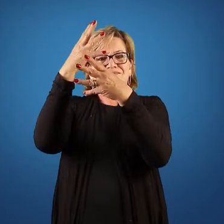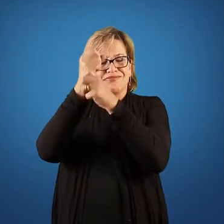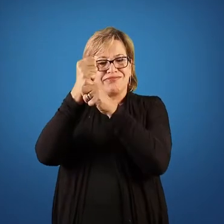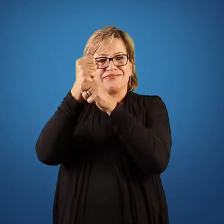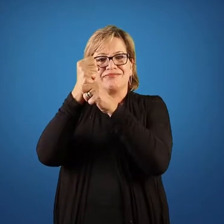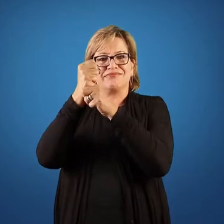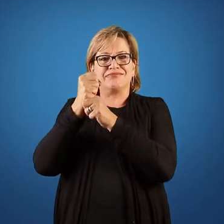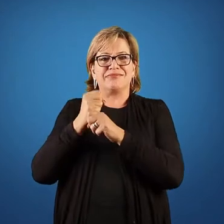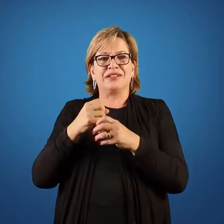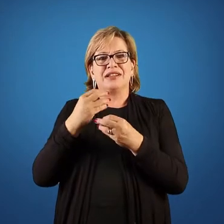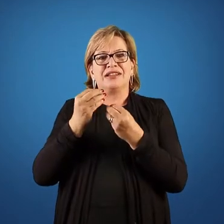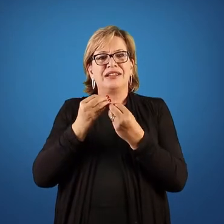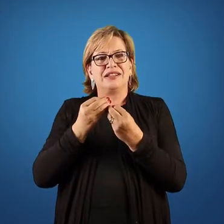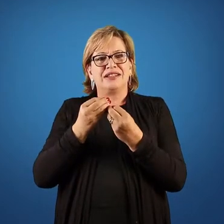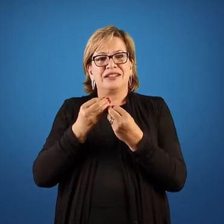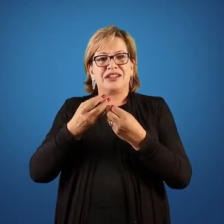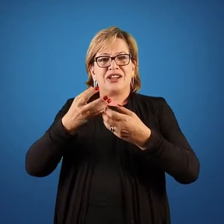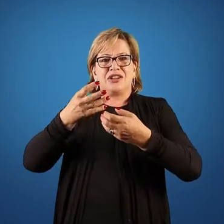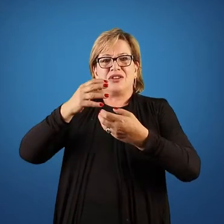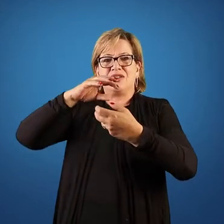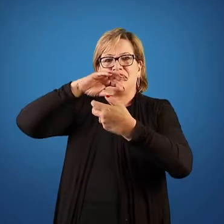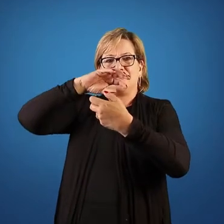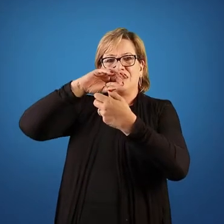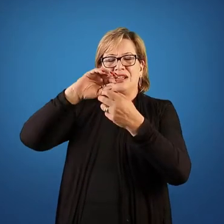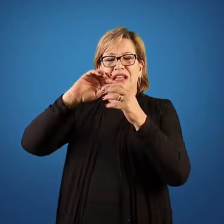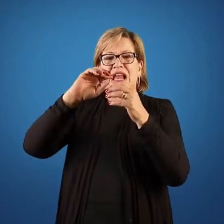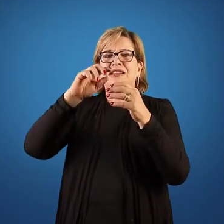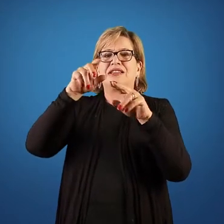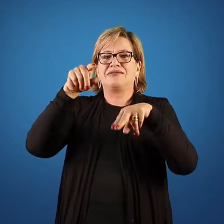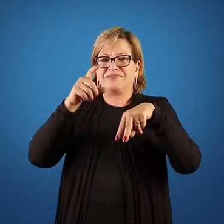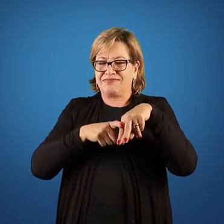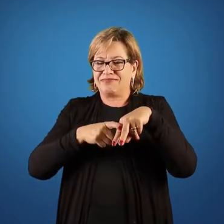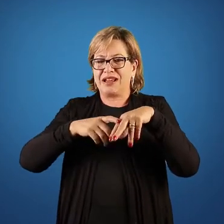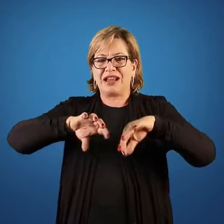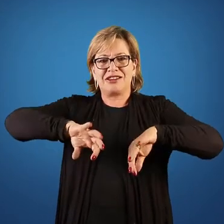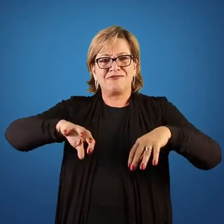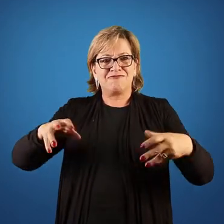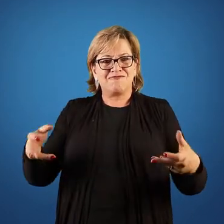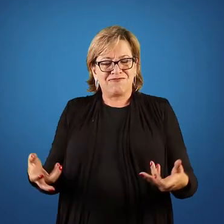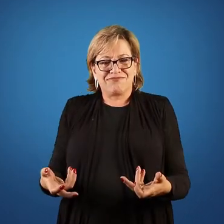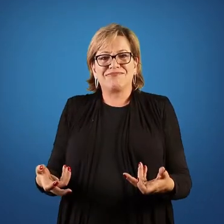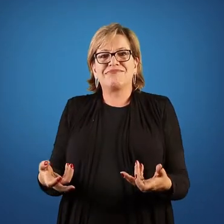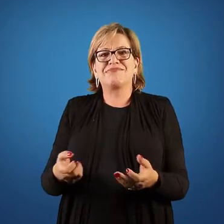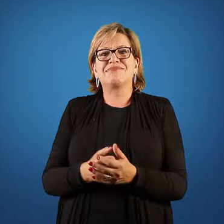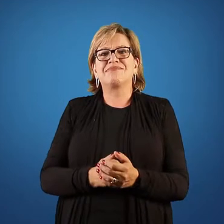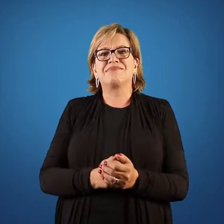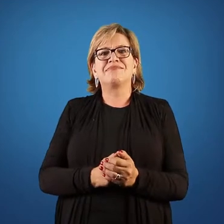mãos por fora das pernas, né, do lado de fora das pernas.